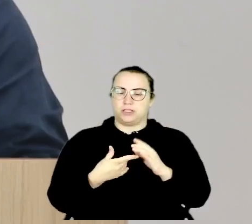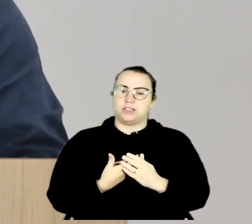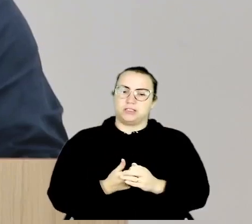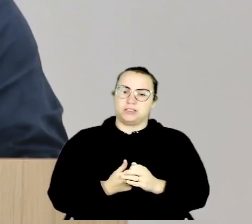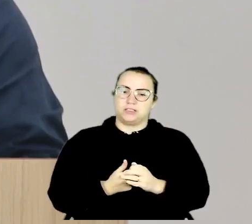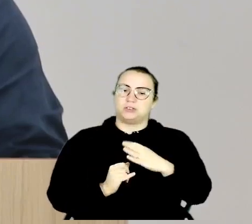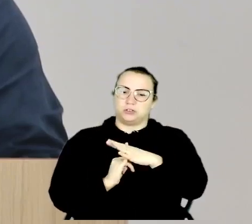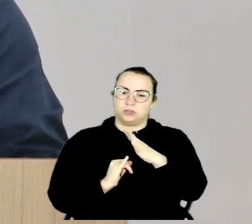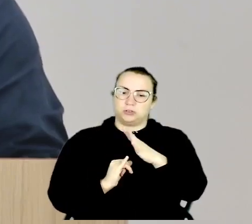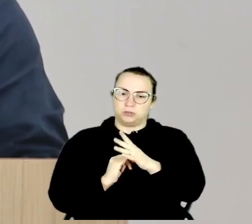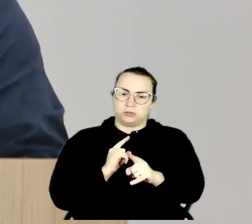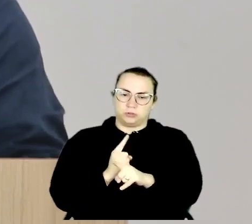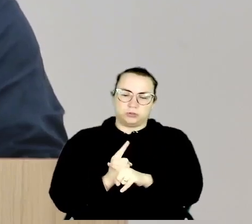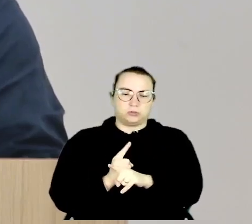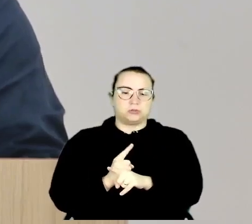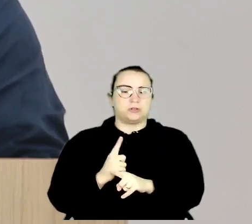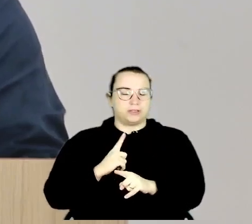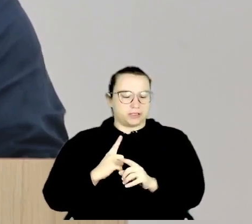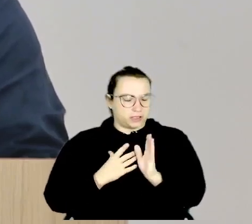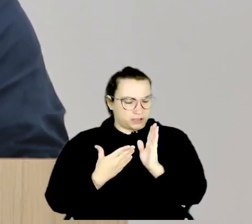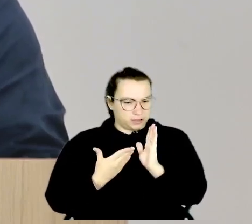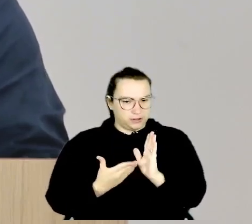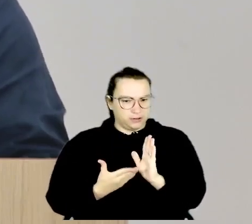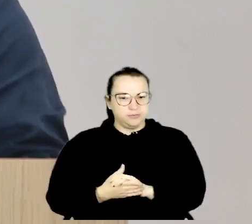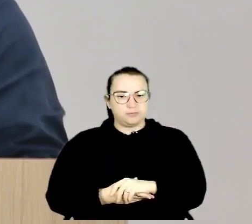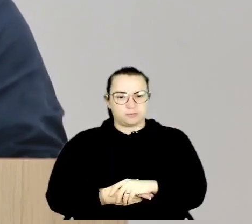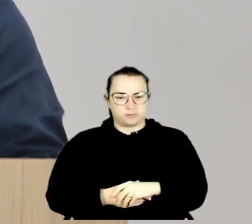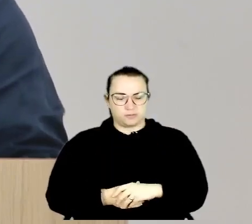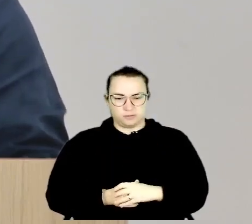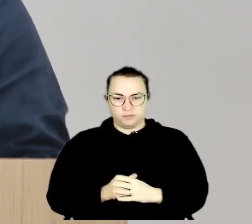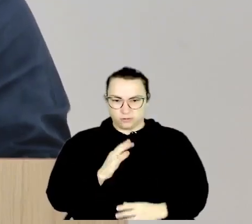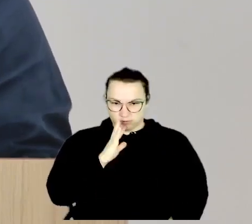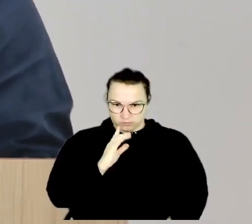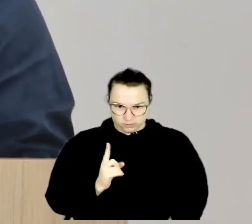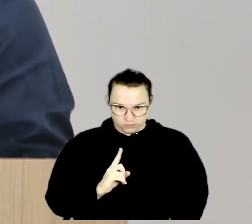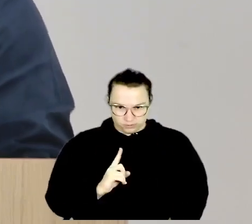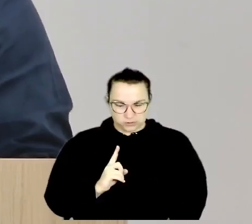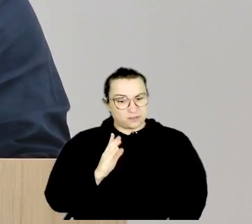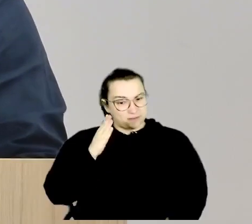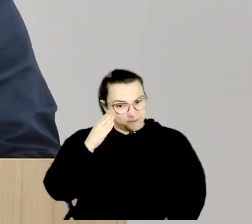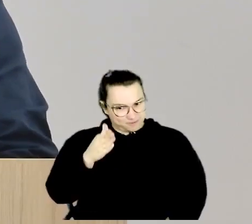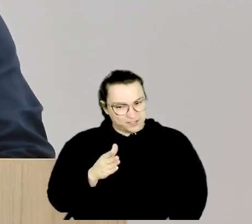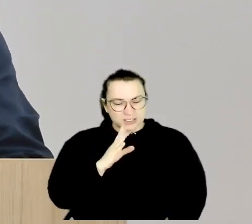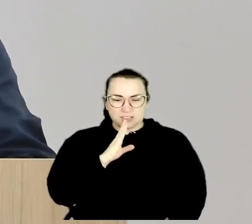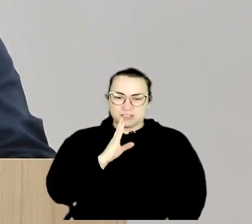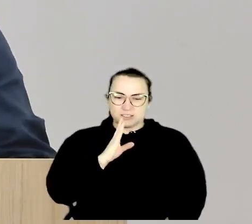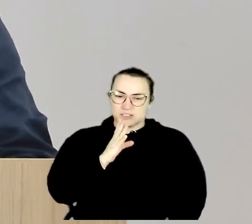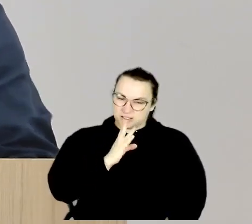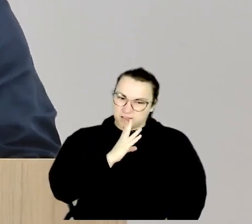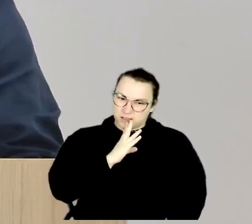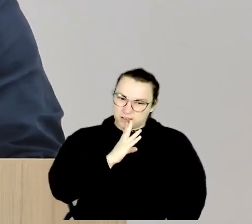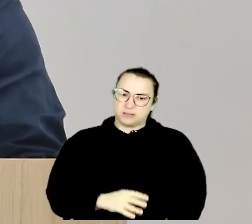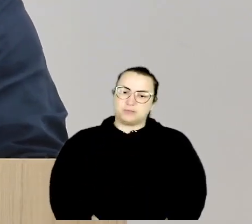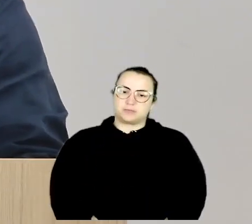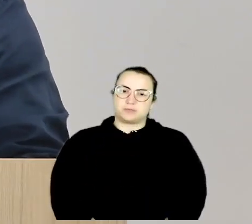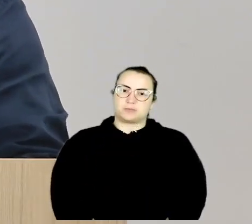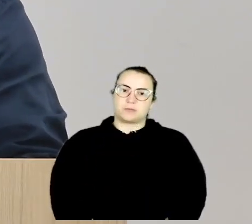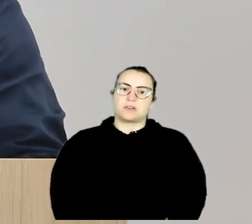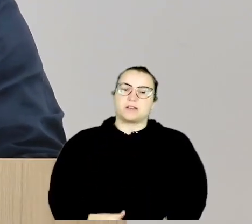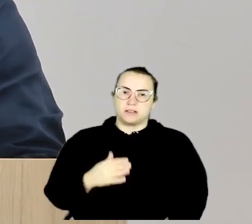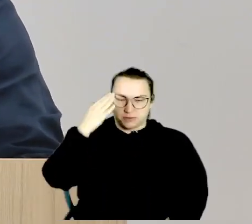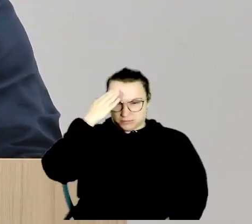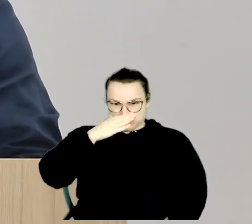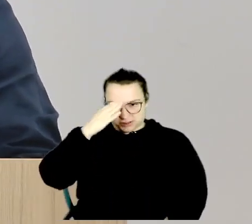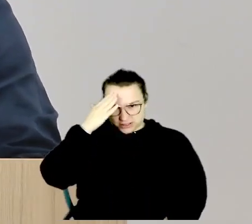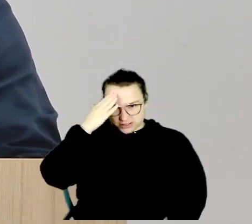vai est em anexo né quem não conheceu vá conhecer para conhecer a a a entender né o